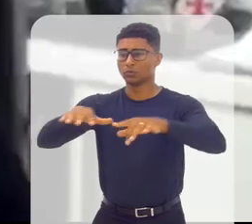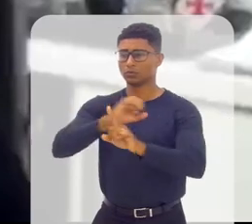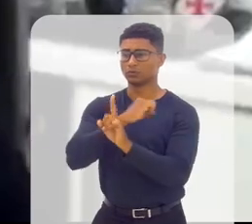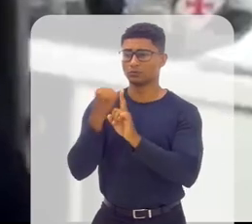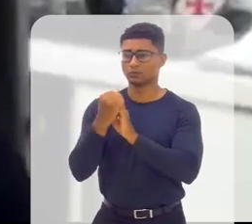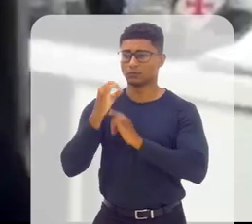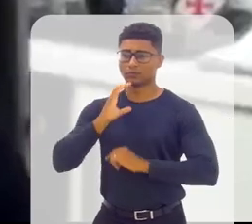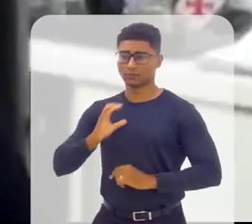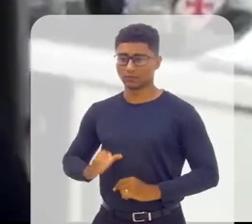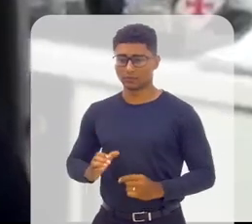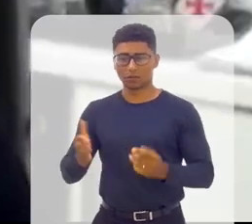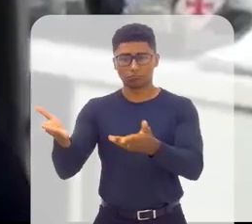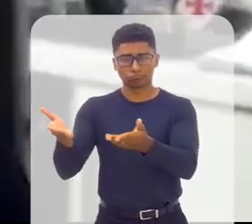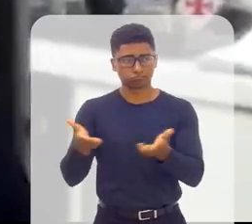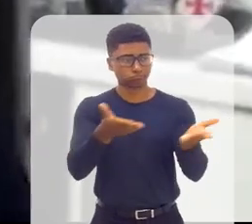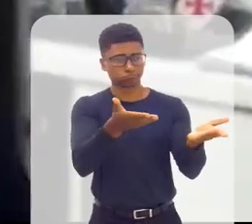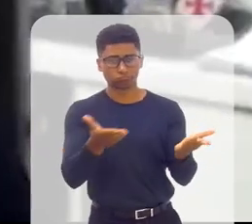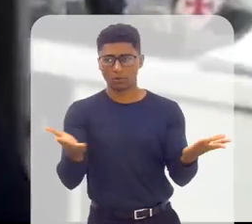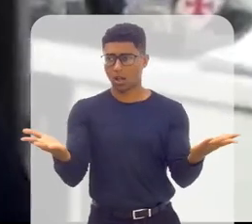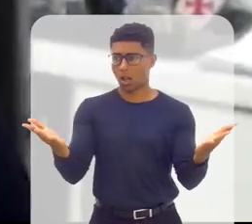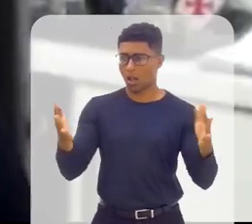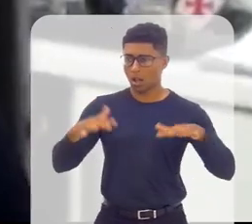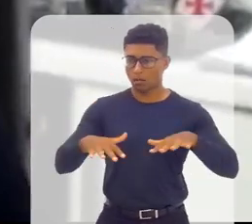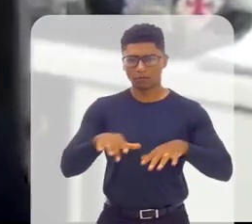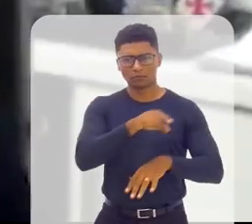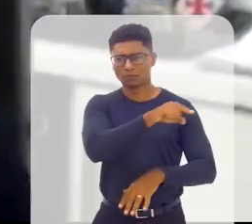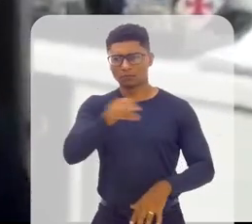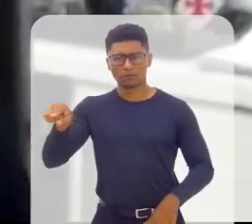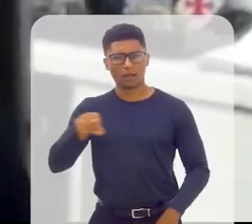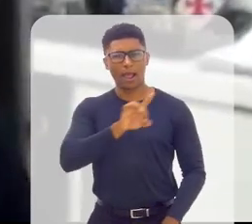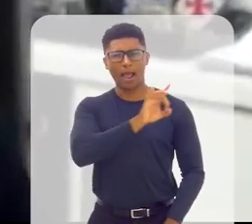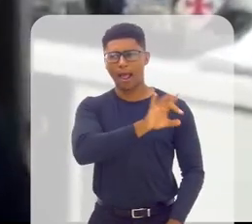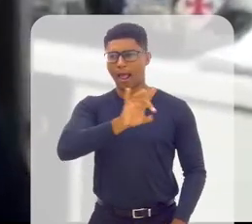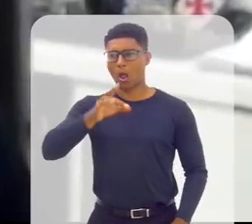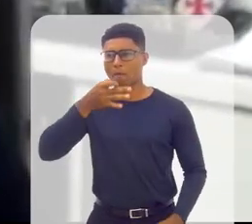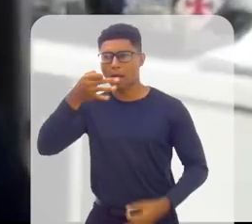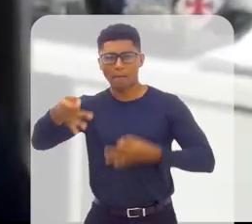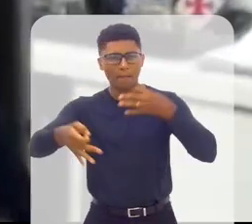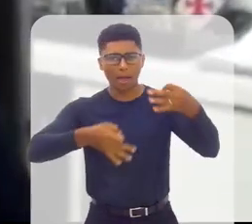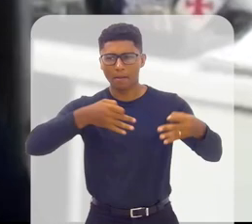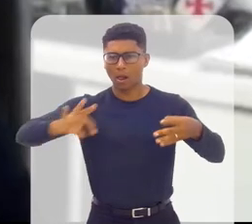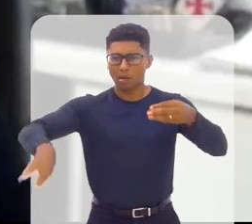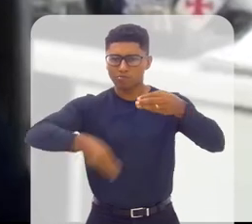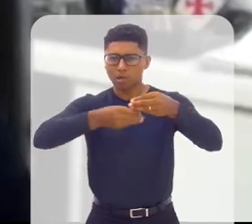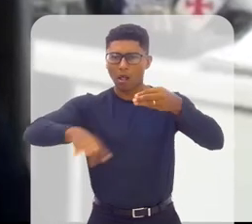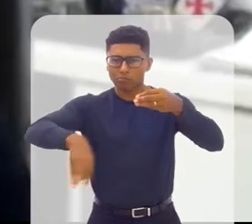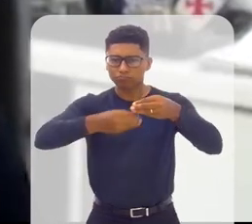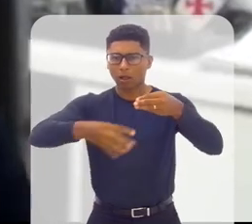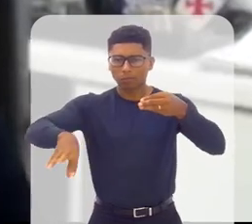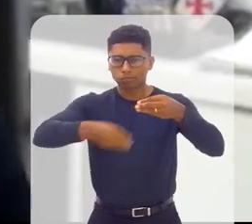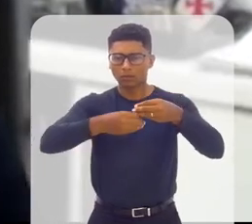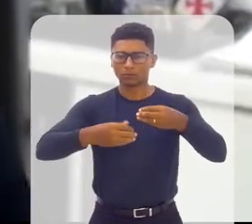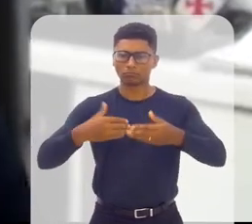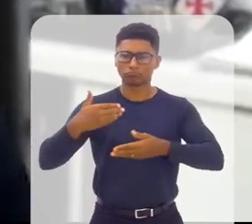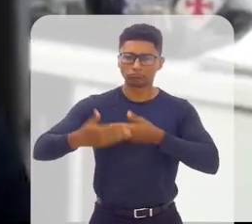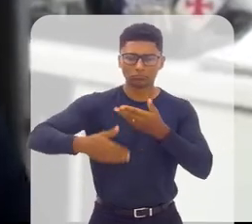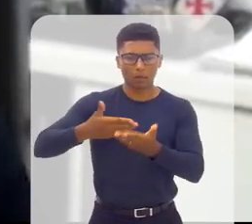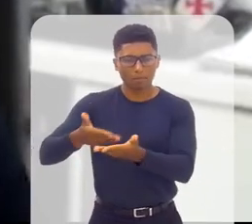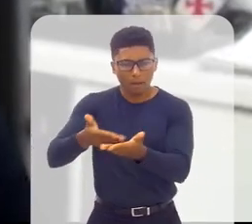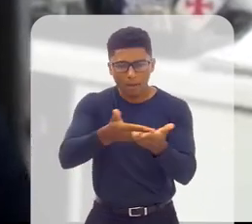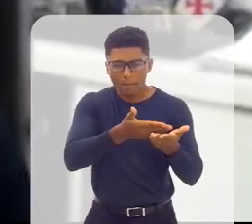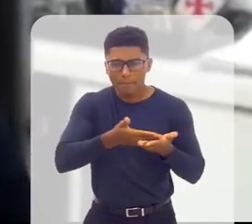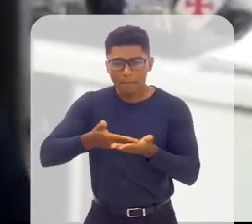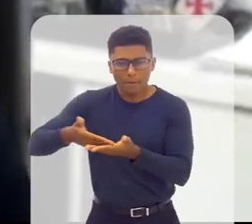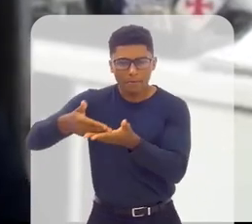para uma mesa de discussões, para que cada um possa dar a sua contribuição e todo esse estudo legislativo ele